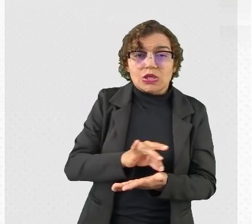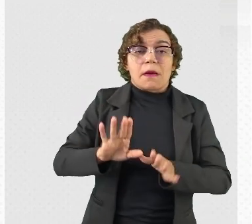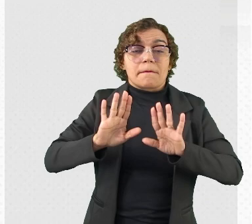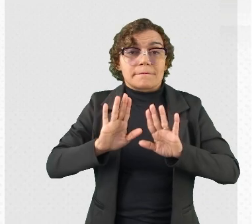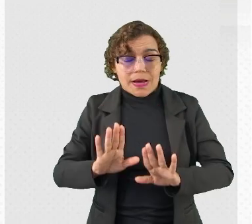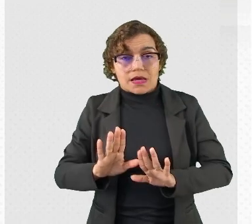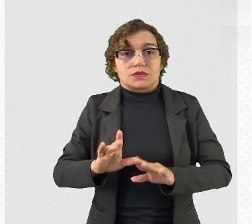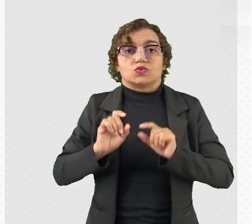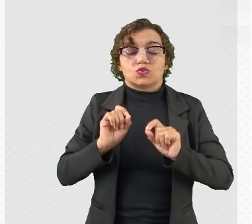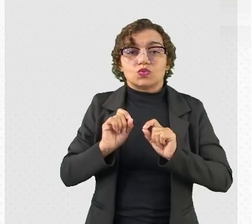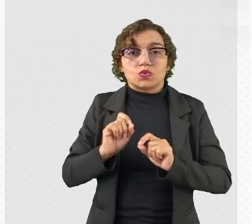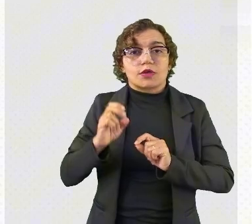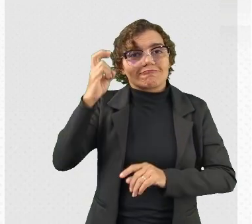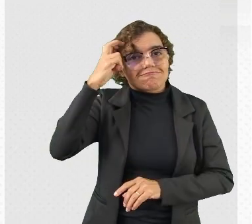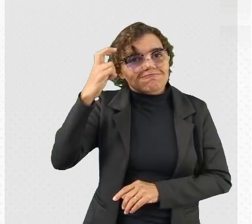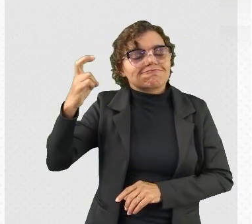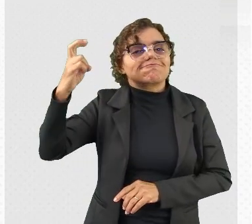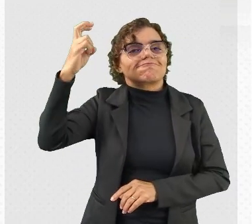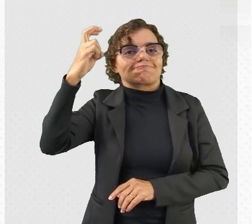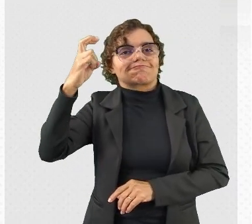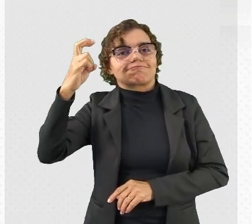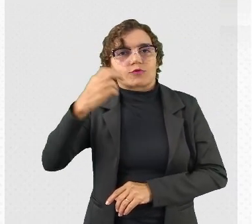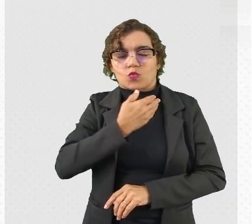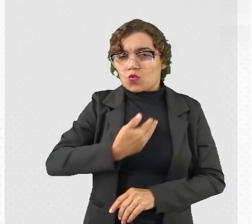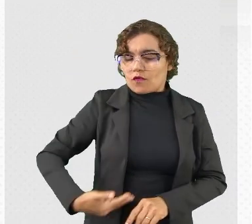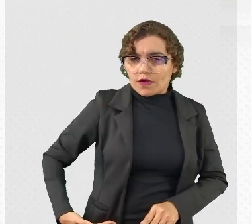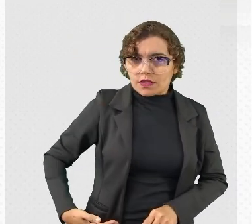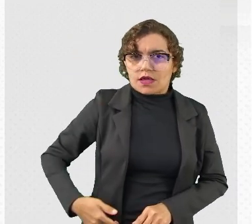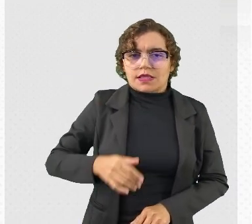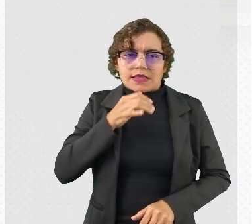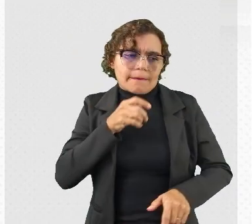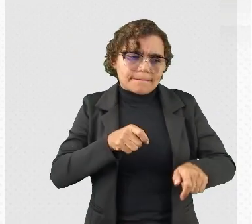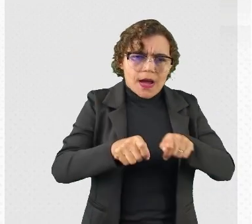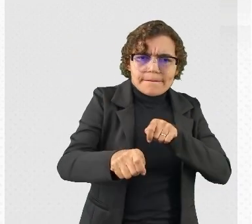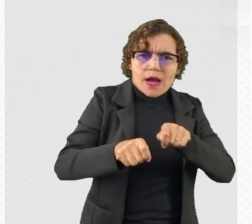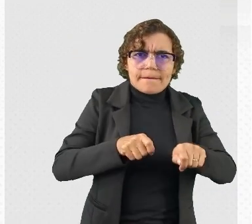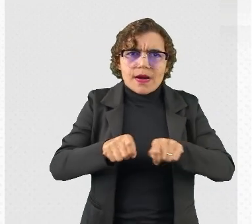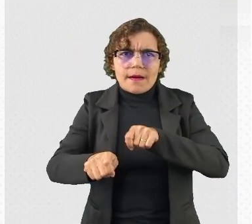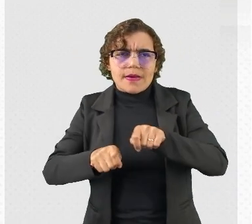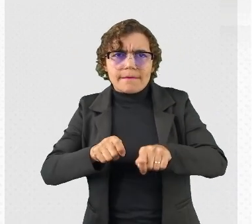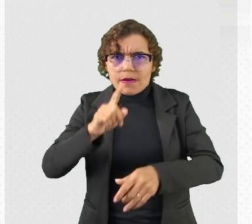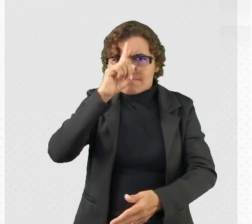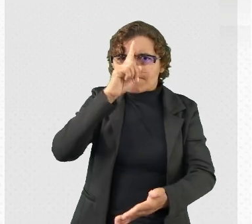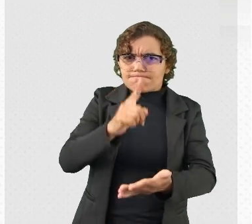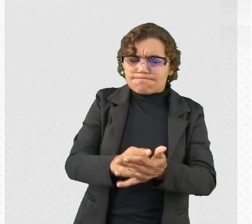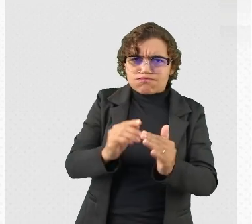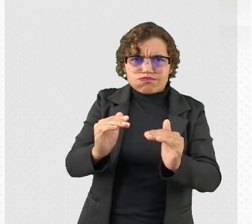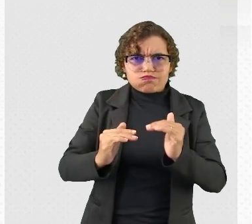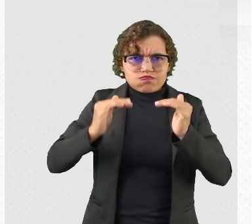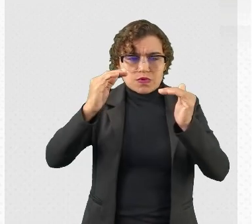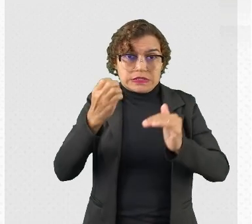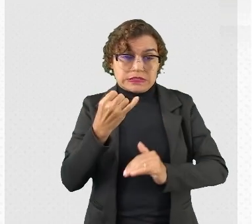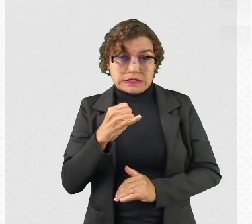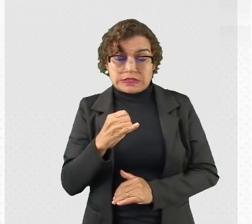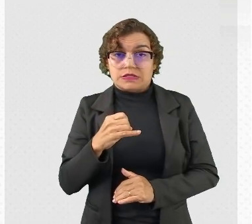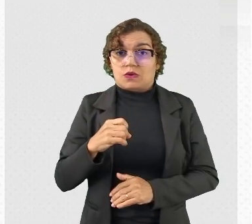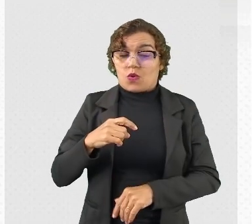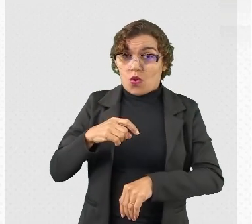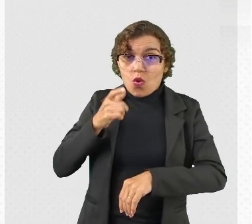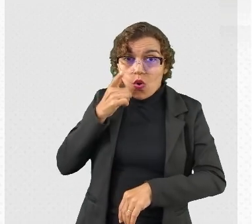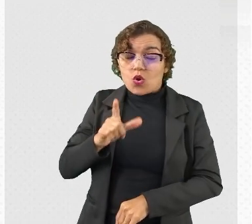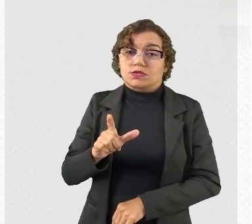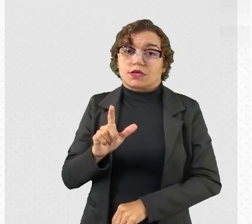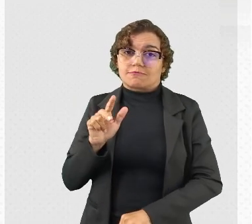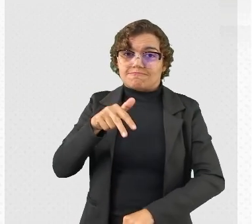do governante aqui, no caso, é dominar essas coisas que não dependem dele. A partir do momento que ele consegue